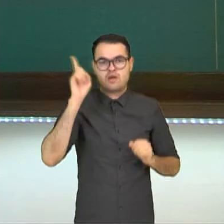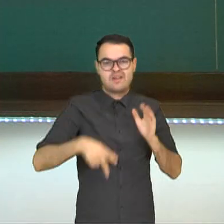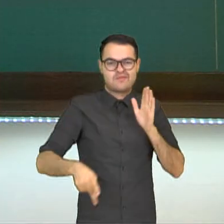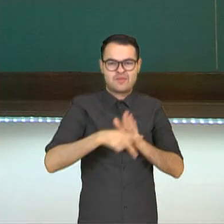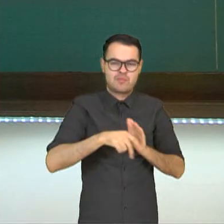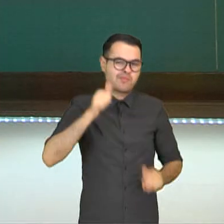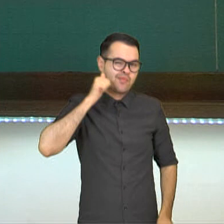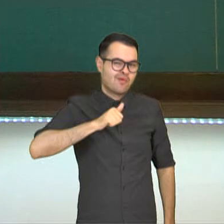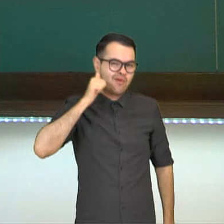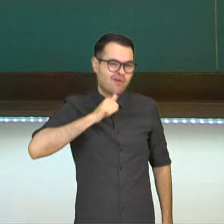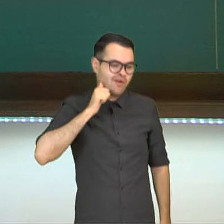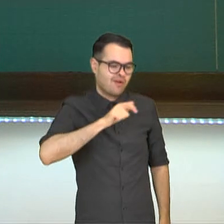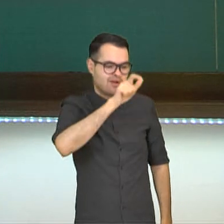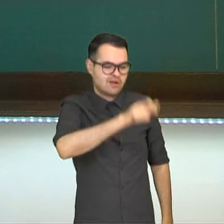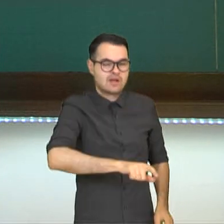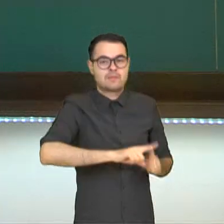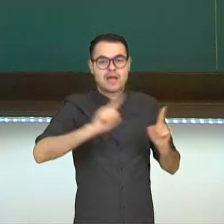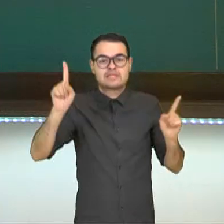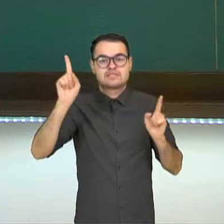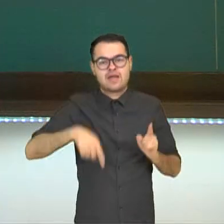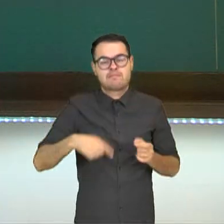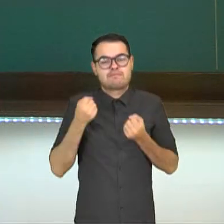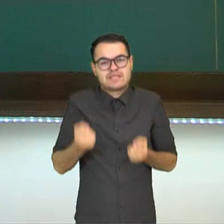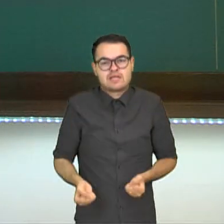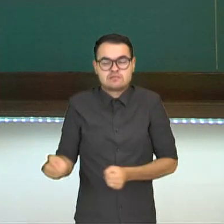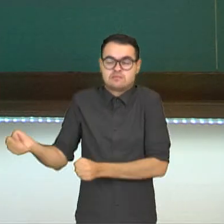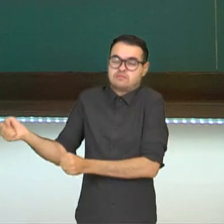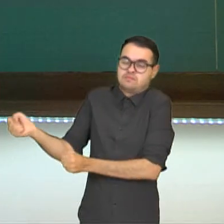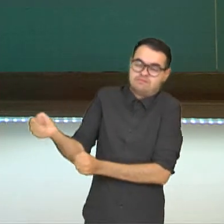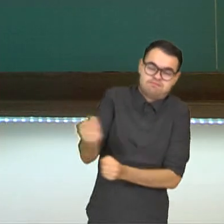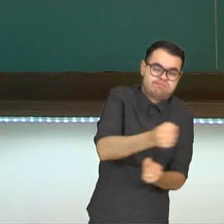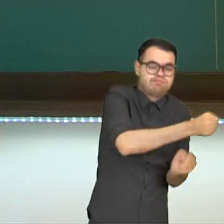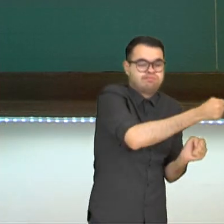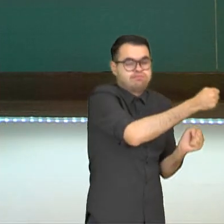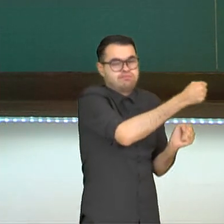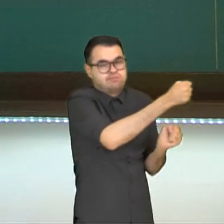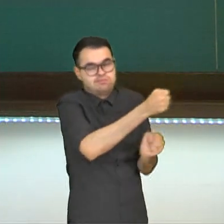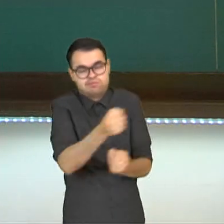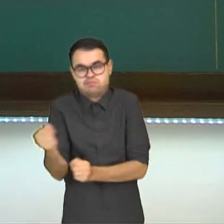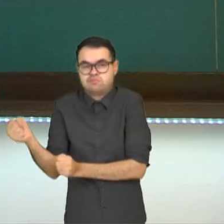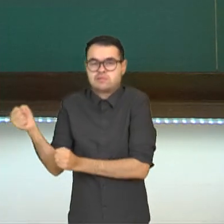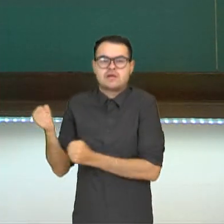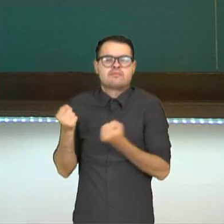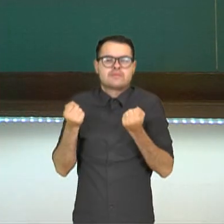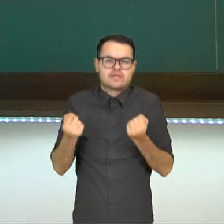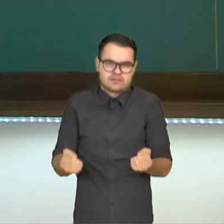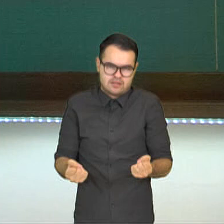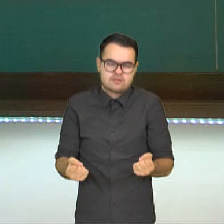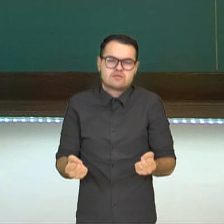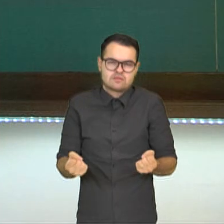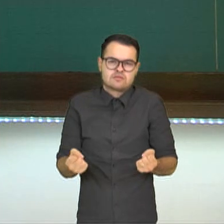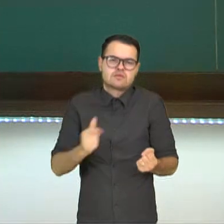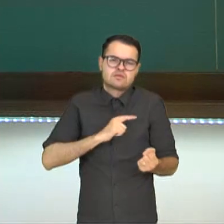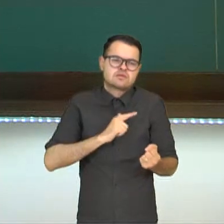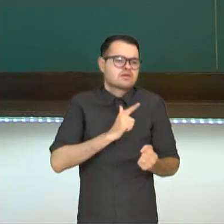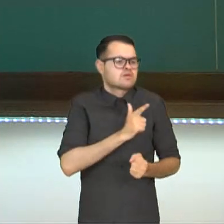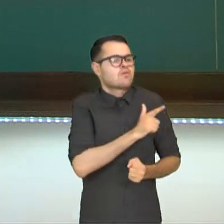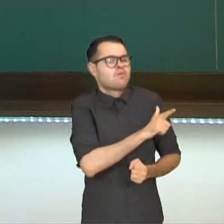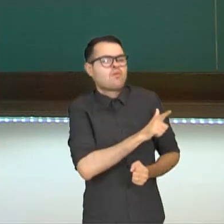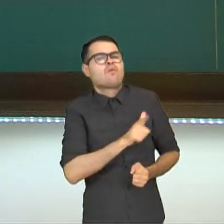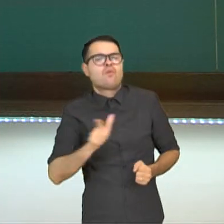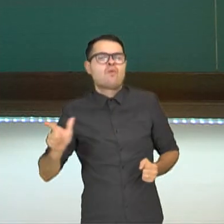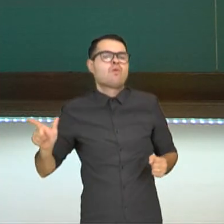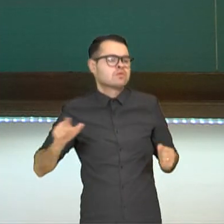por mulher, mas também pesado. Essa é uma leitura possível. Existem outras leituras dessa questão de carregar